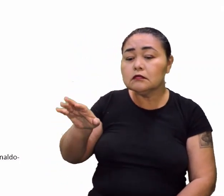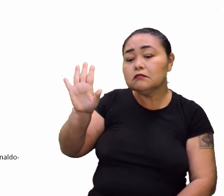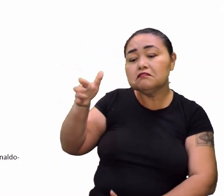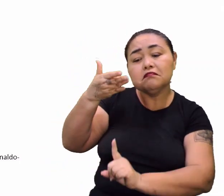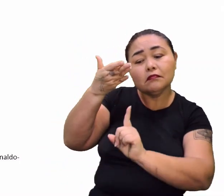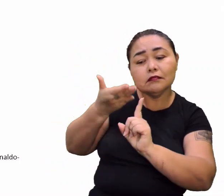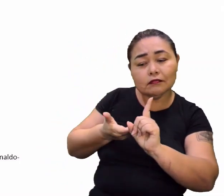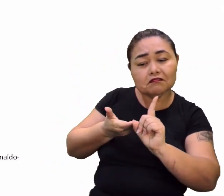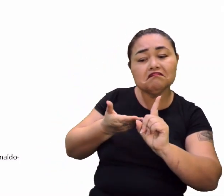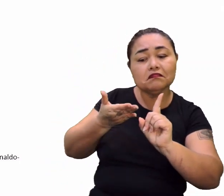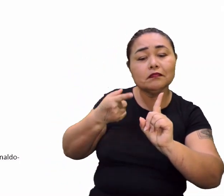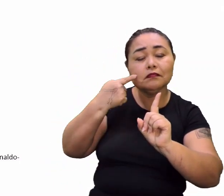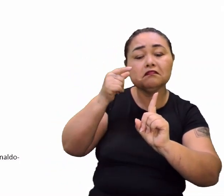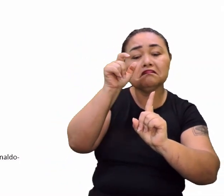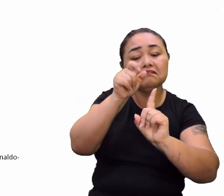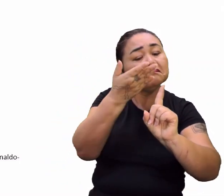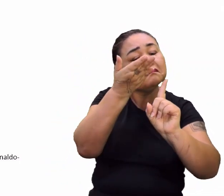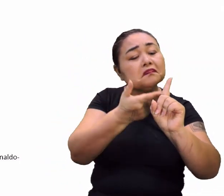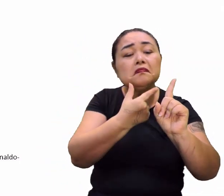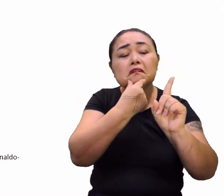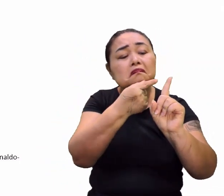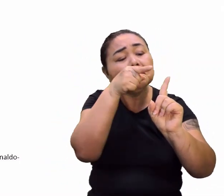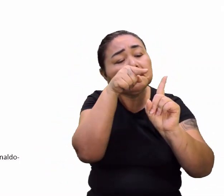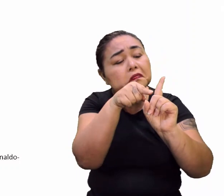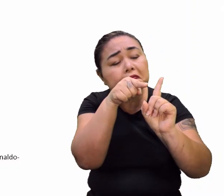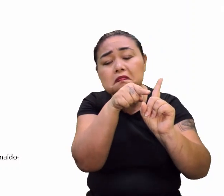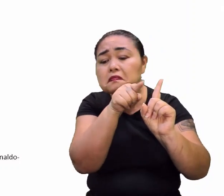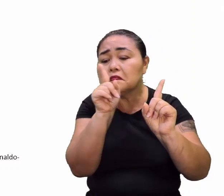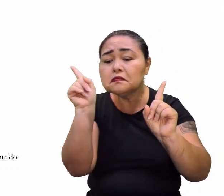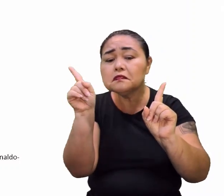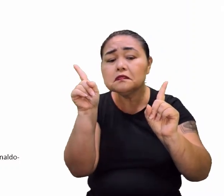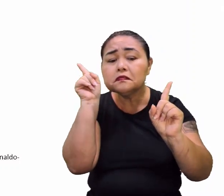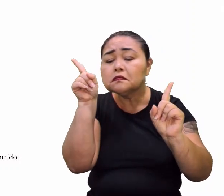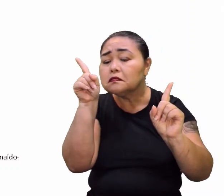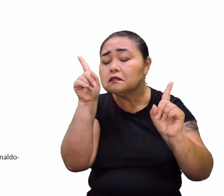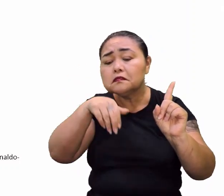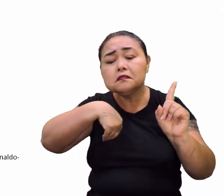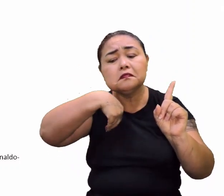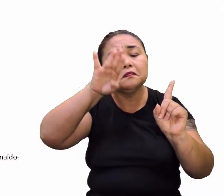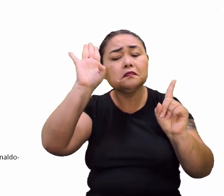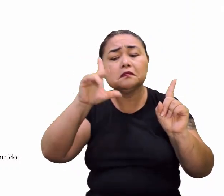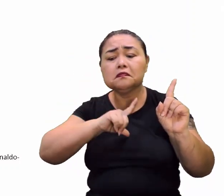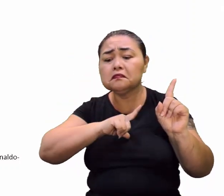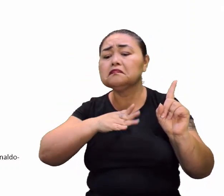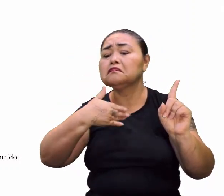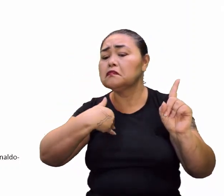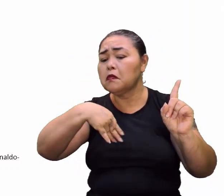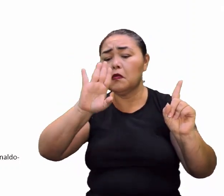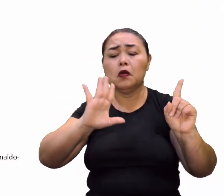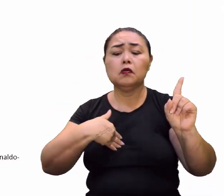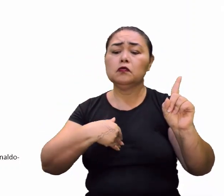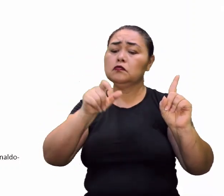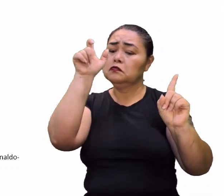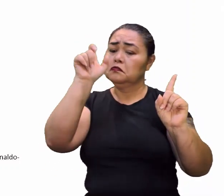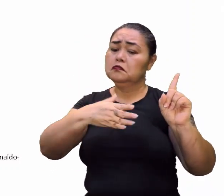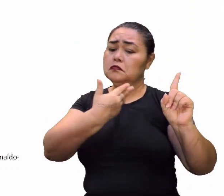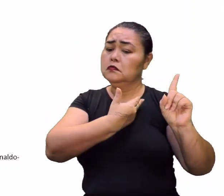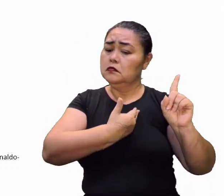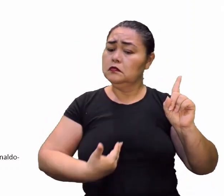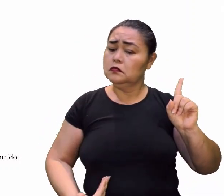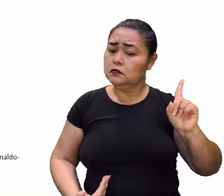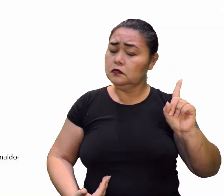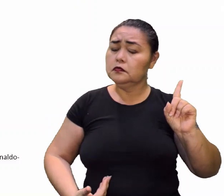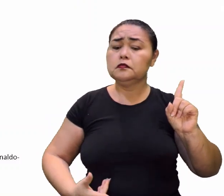referência. Com certeza. Esse homem aí, gente, foi um grande estadista. É, Jorge Teixeira,